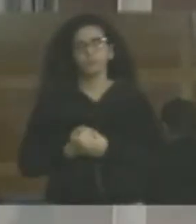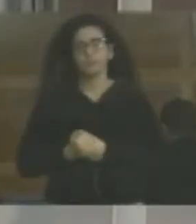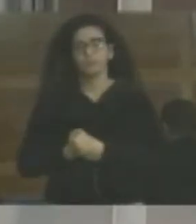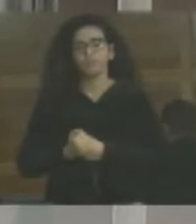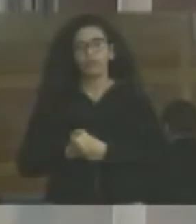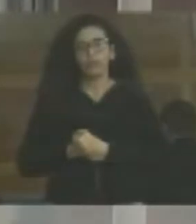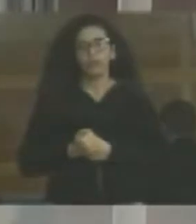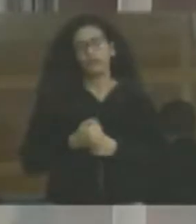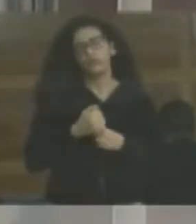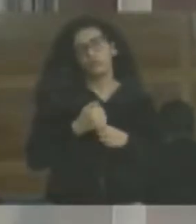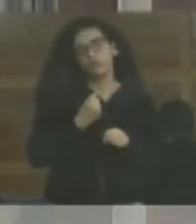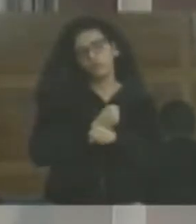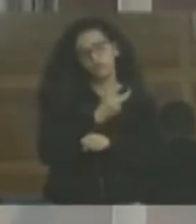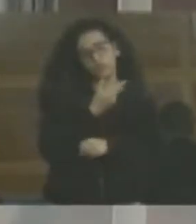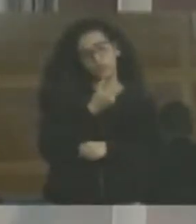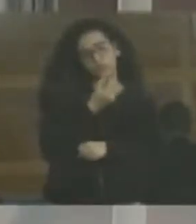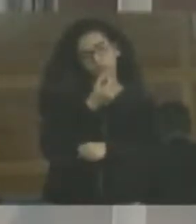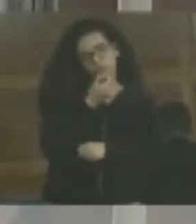desde